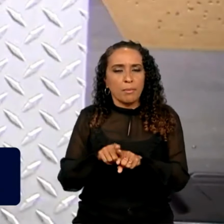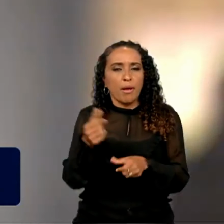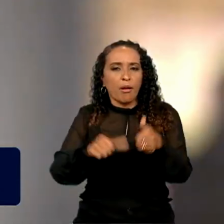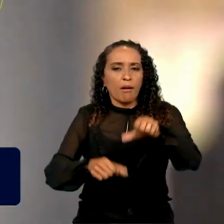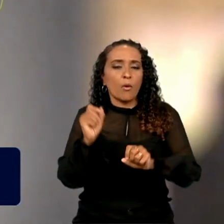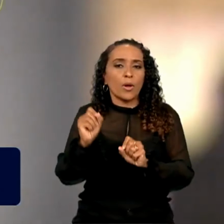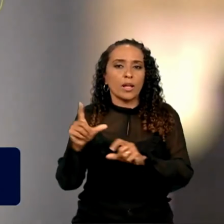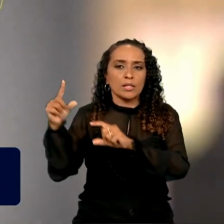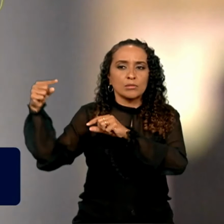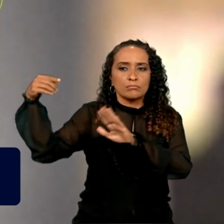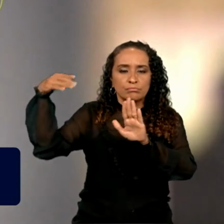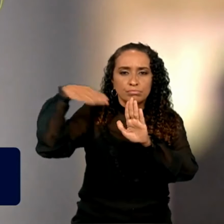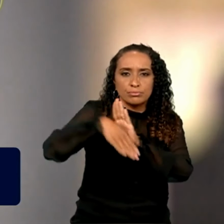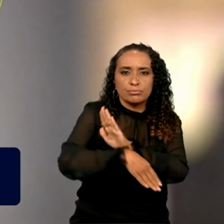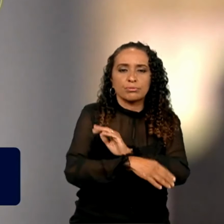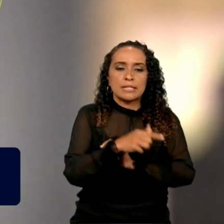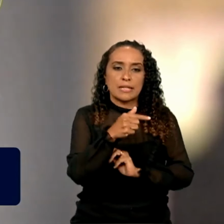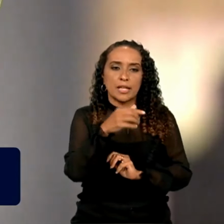a queda de